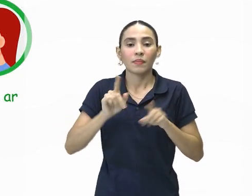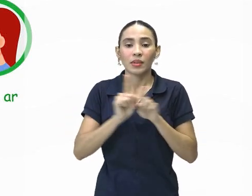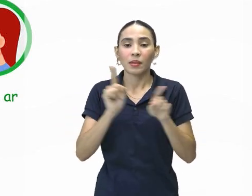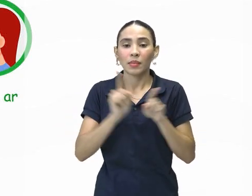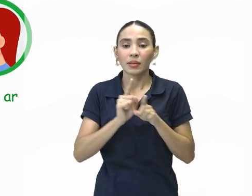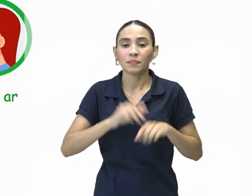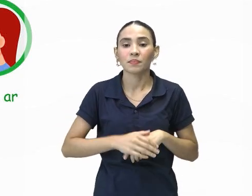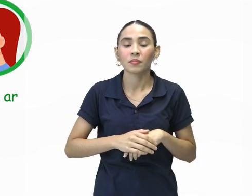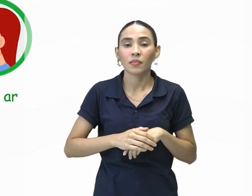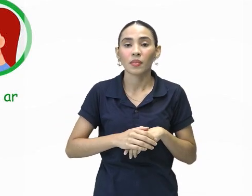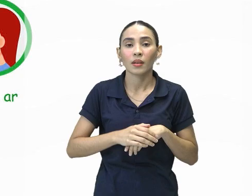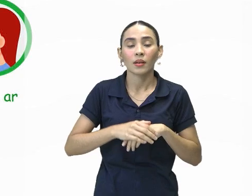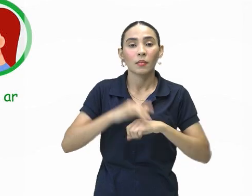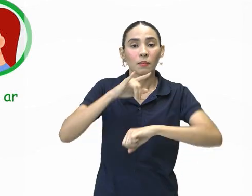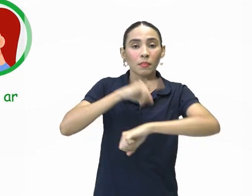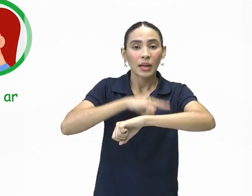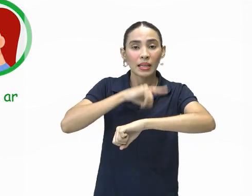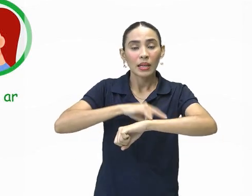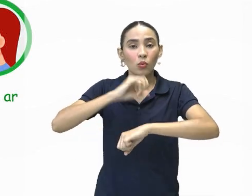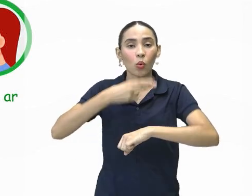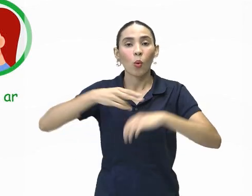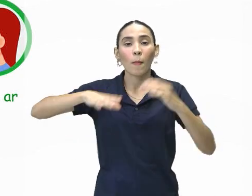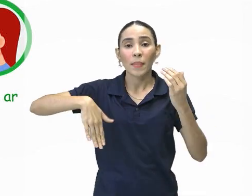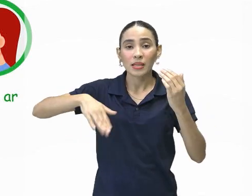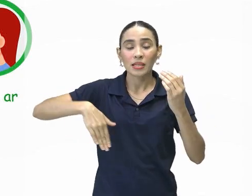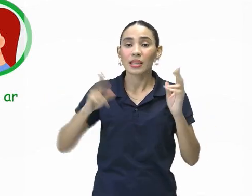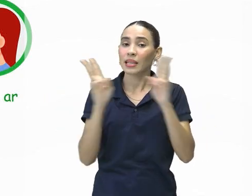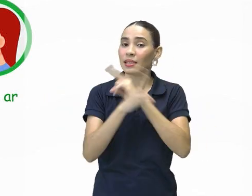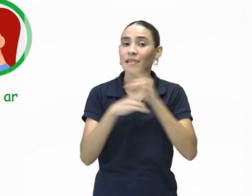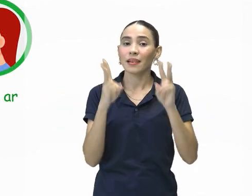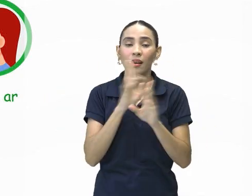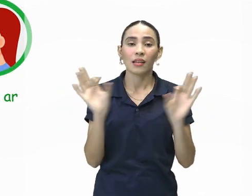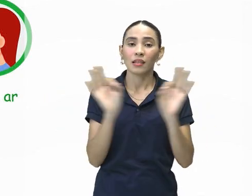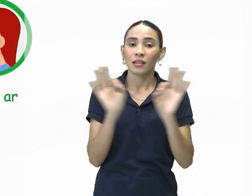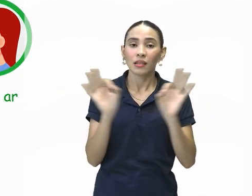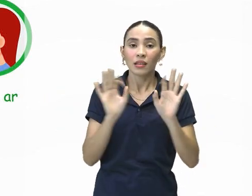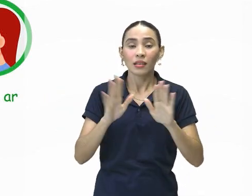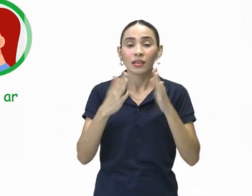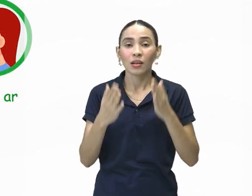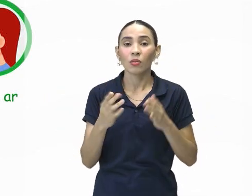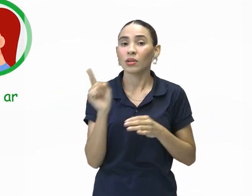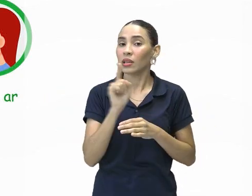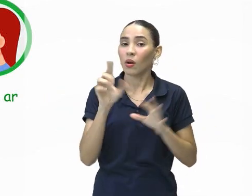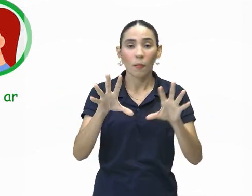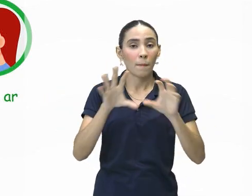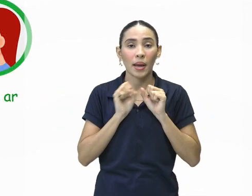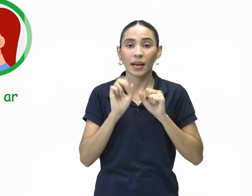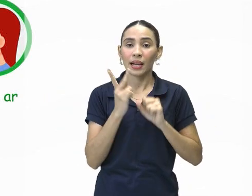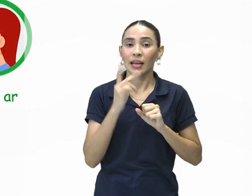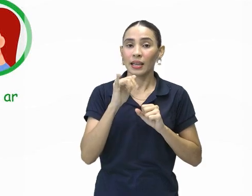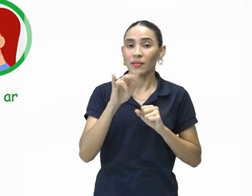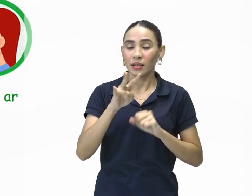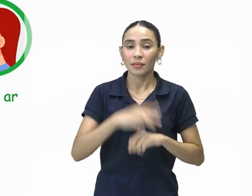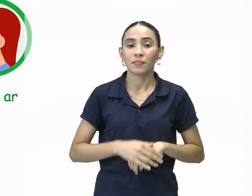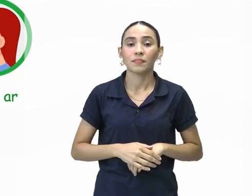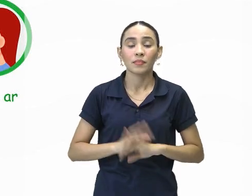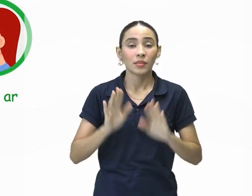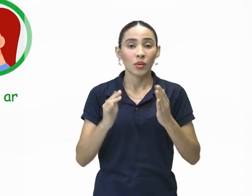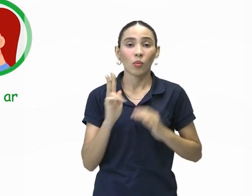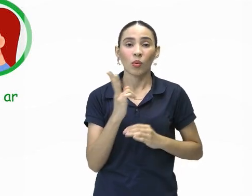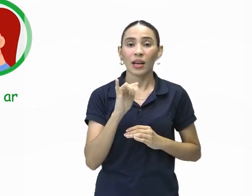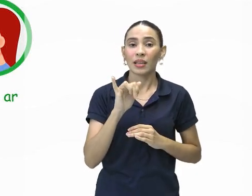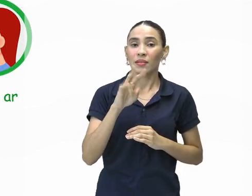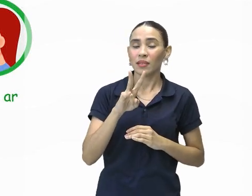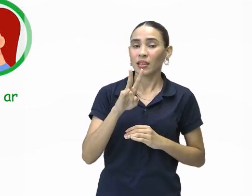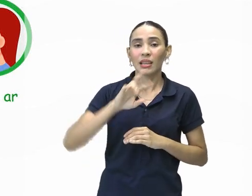nas piscinas ou banheiros e nem pelo ar. Então essas são formas que você não pega o HIV. Bom, o HIV não é o